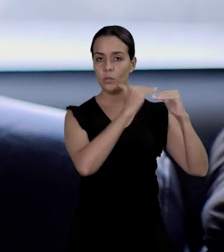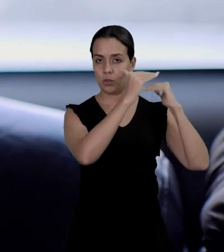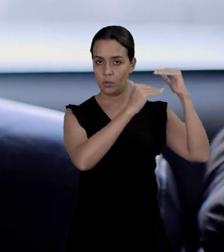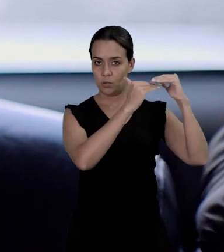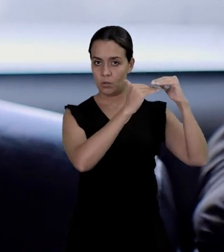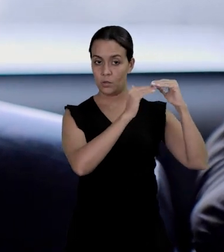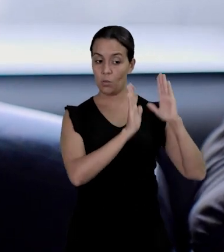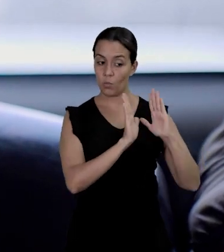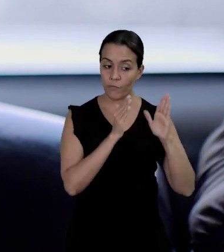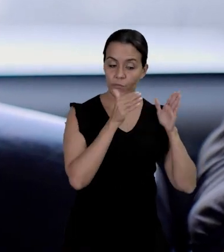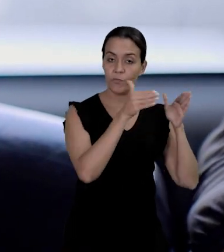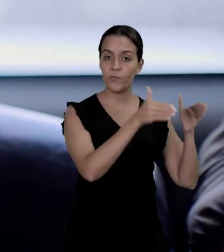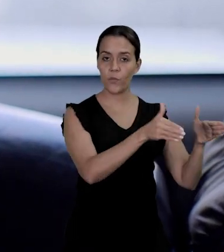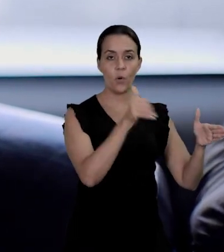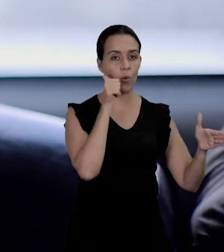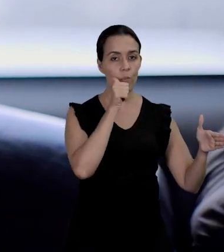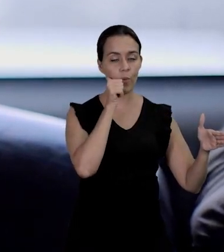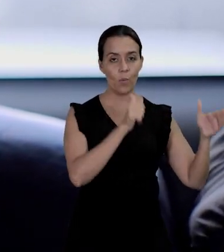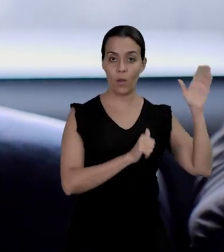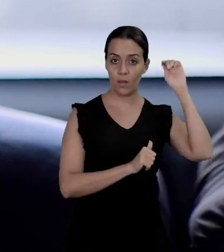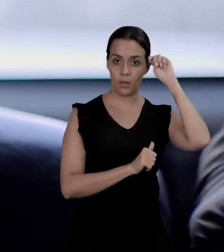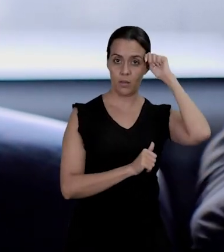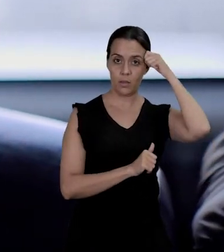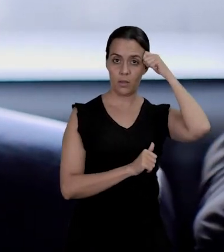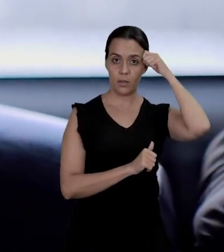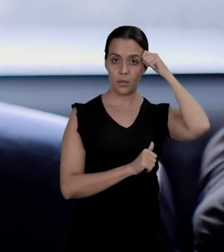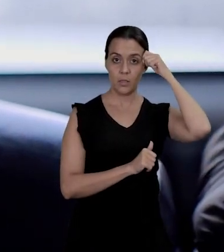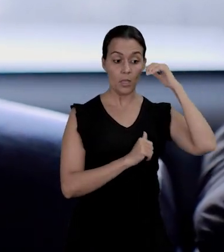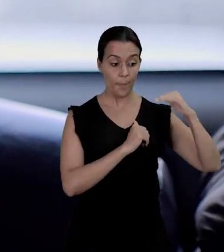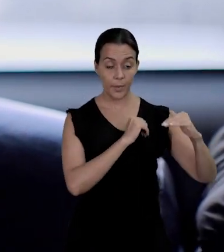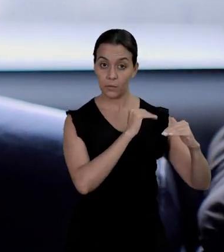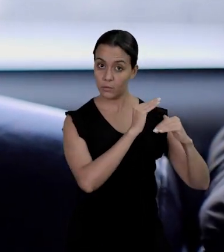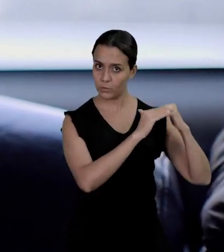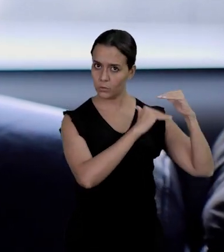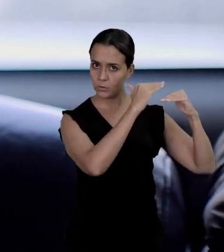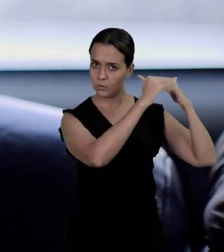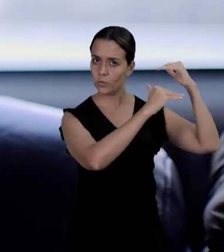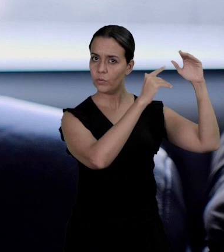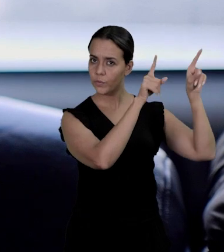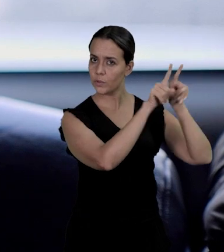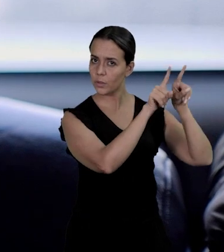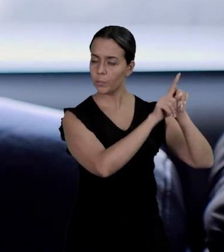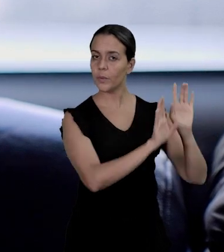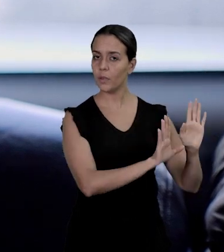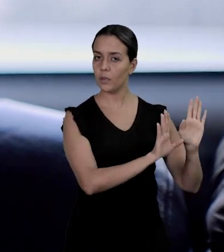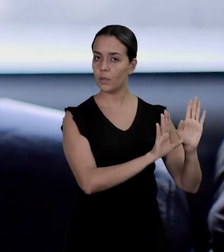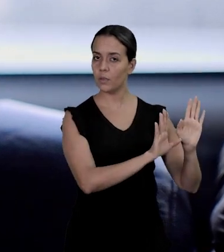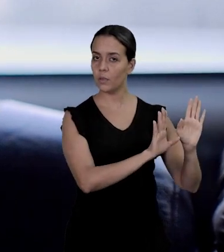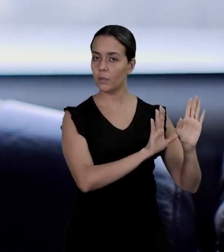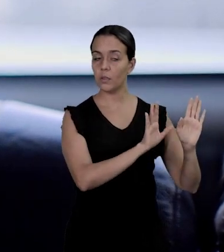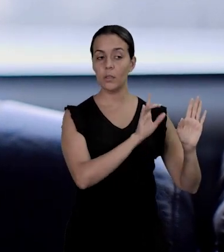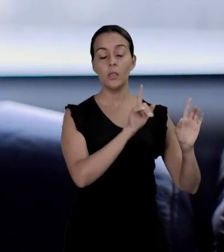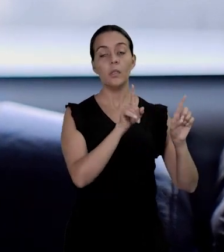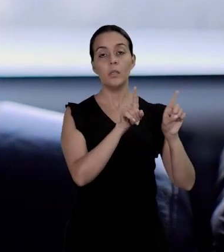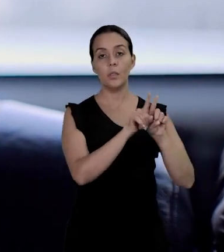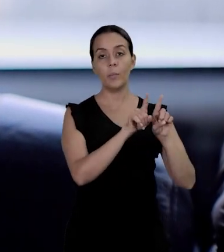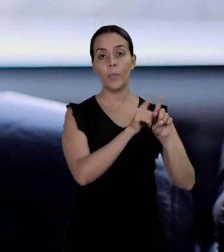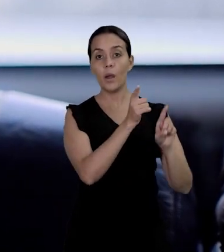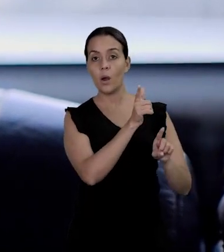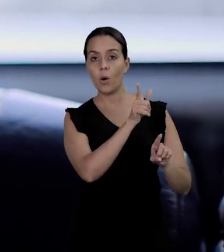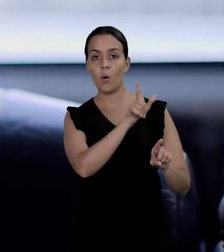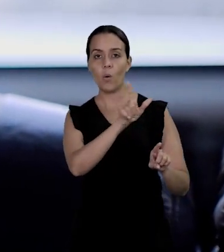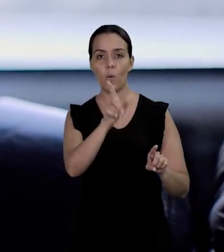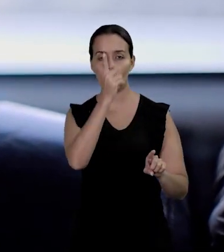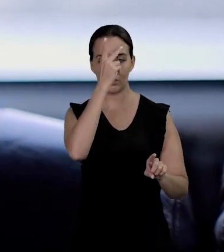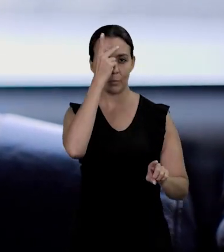E a questão do outro é justamente voltado para a fomentação da proteção de dados pessoais, porque enquanto a gente não tiver, né, a consciência das pessoas com